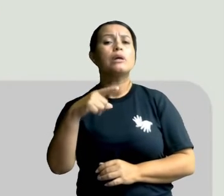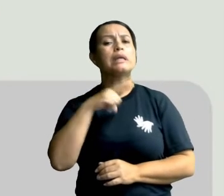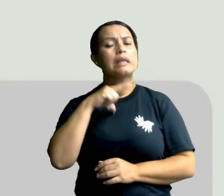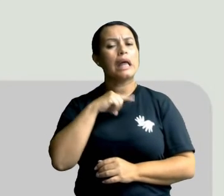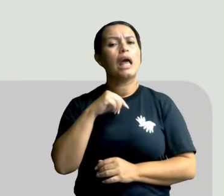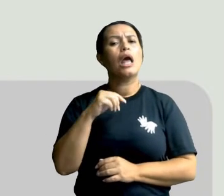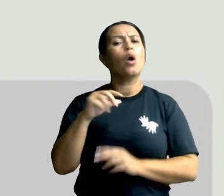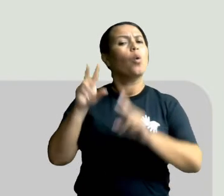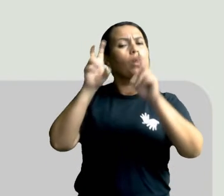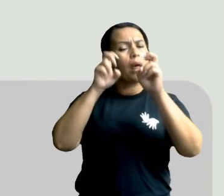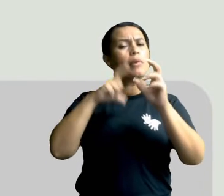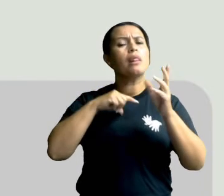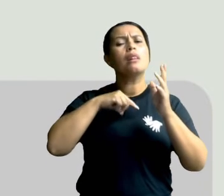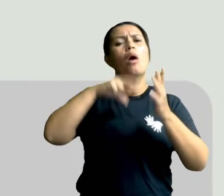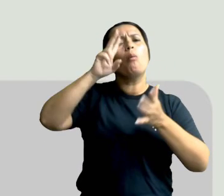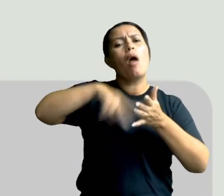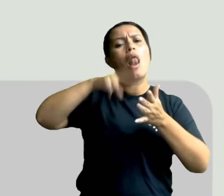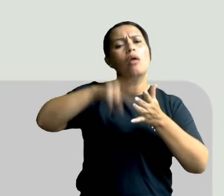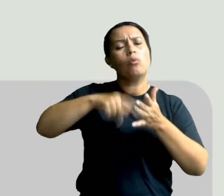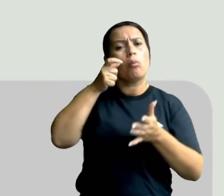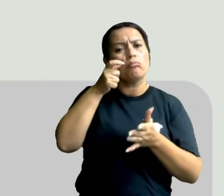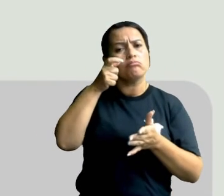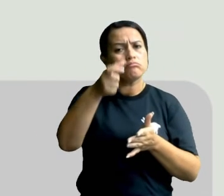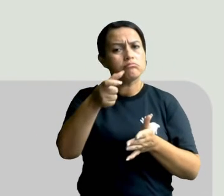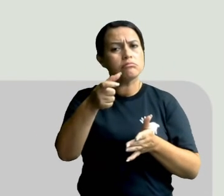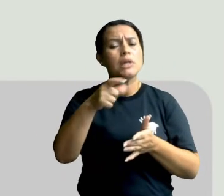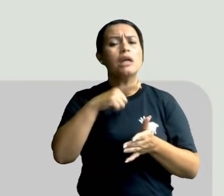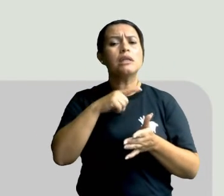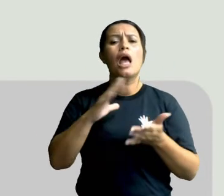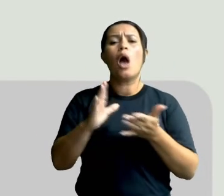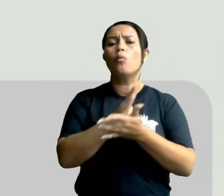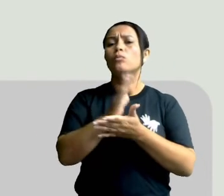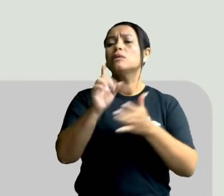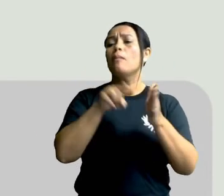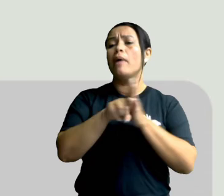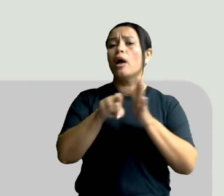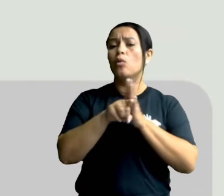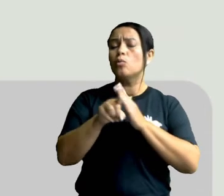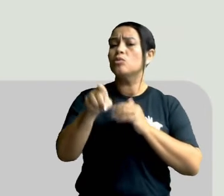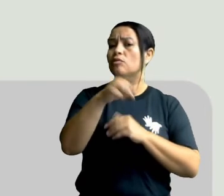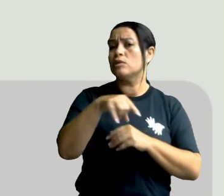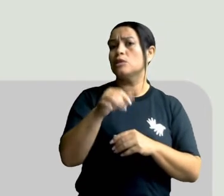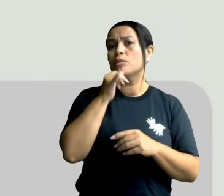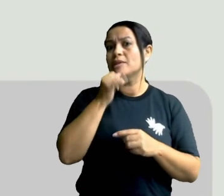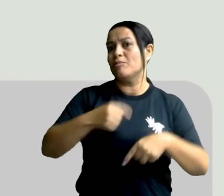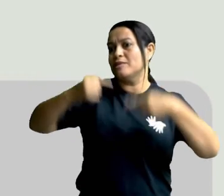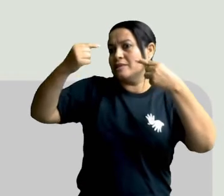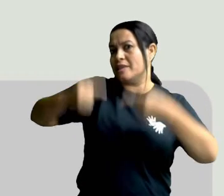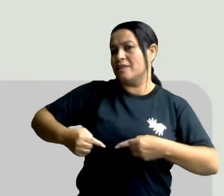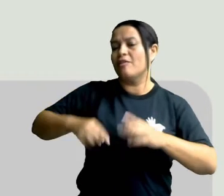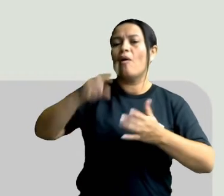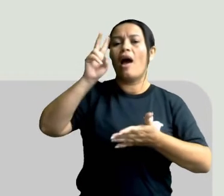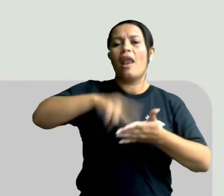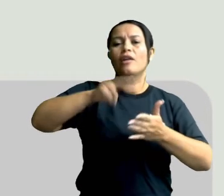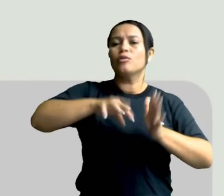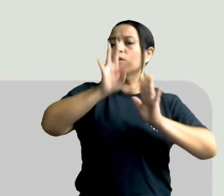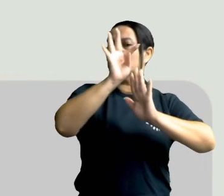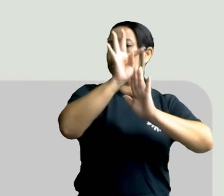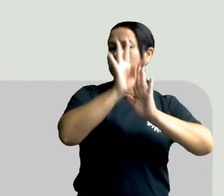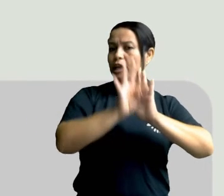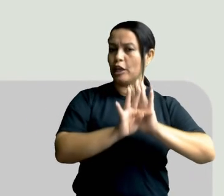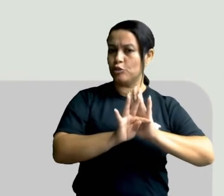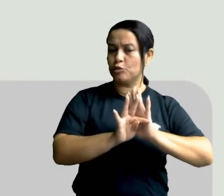tem algumas leituras, uma leitura bastante interessante, certo? E tem algumas perguntas. Então fica como desafio a leitura do